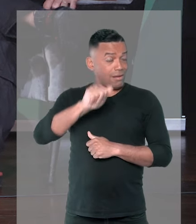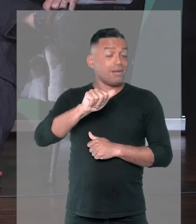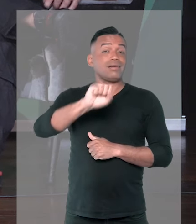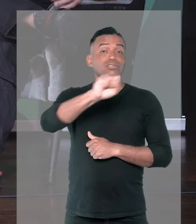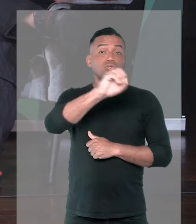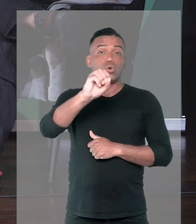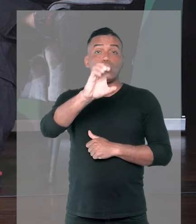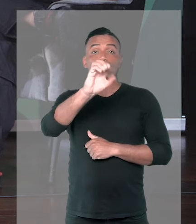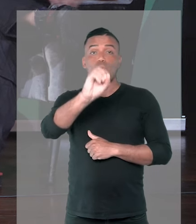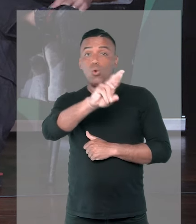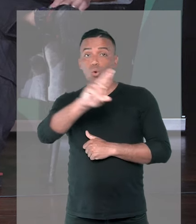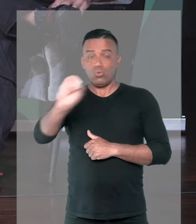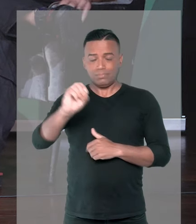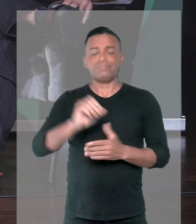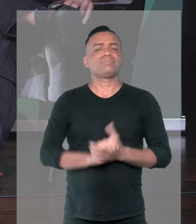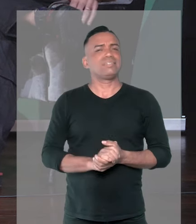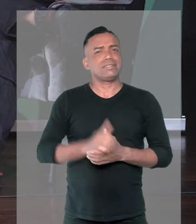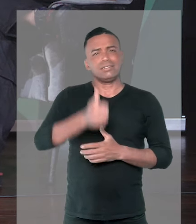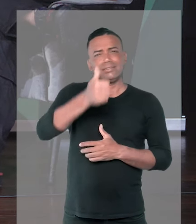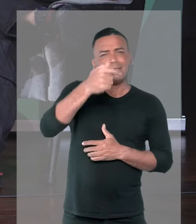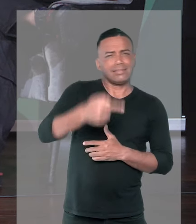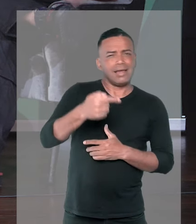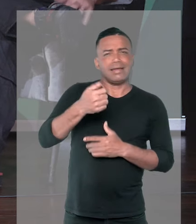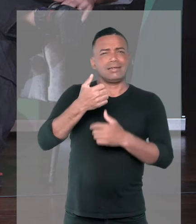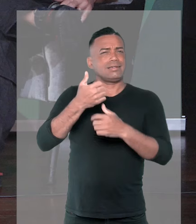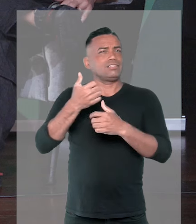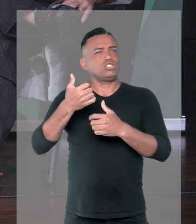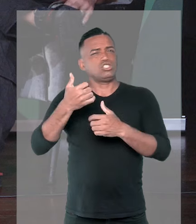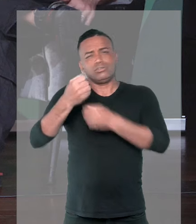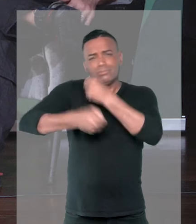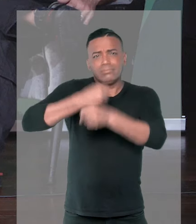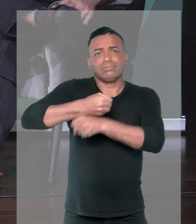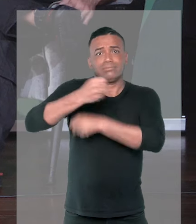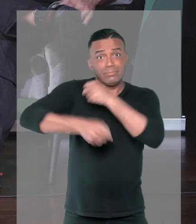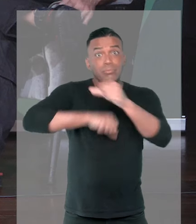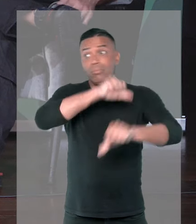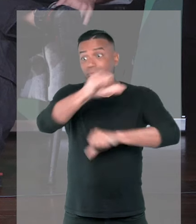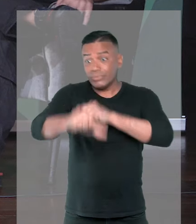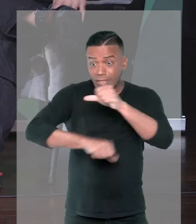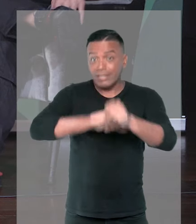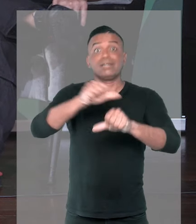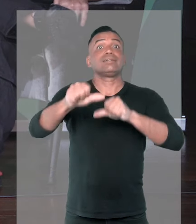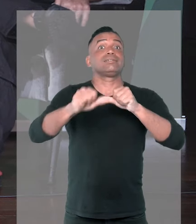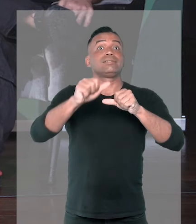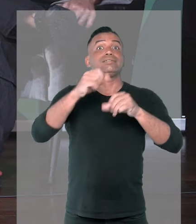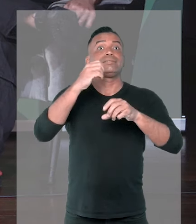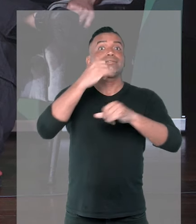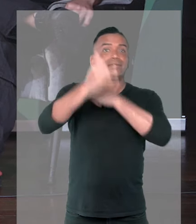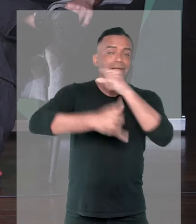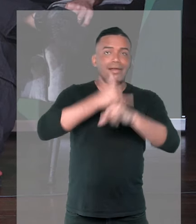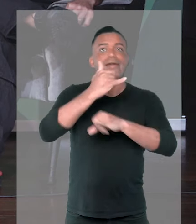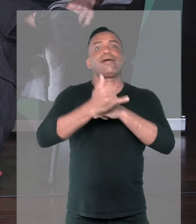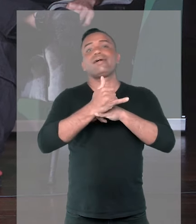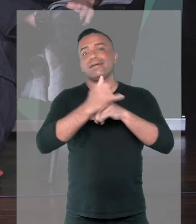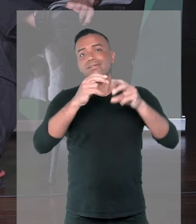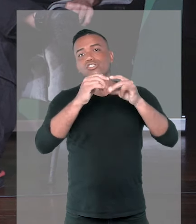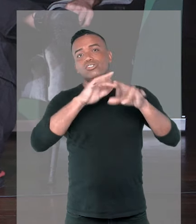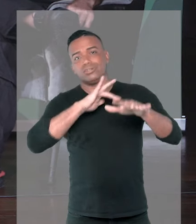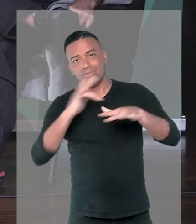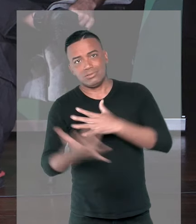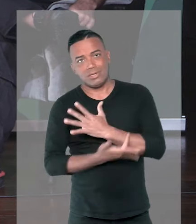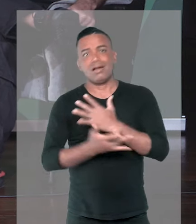á nos últimos 17 anos viveu toda a transformação e das redes sociais e das plataformas digitais no que